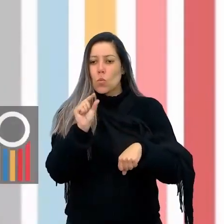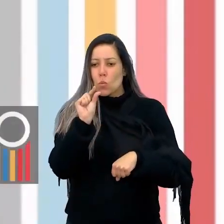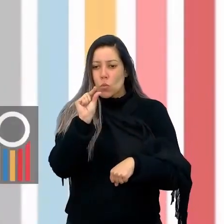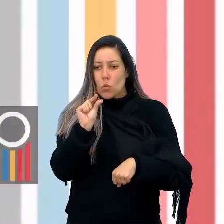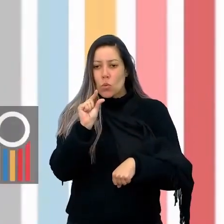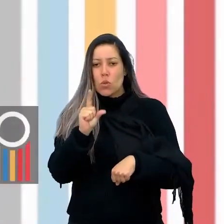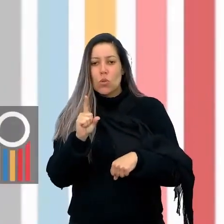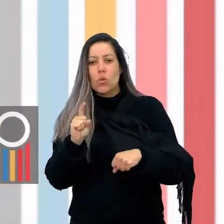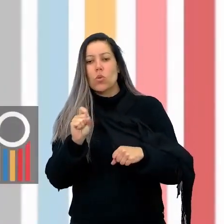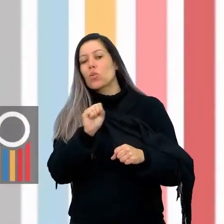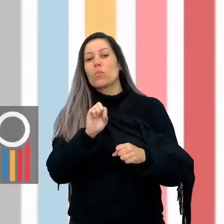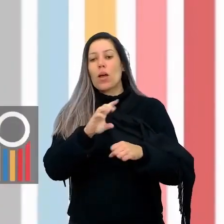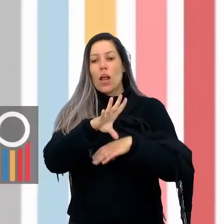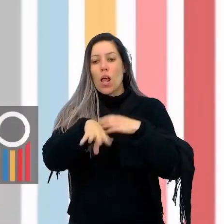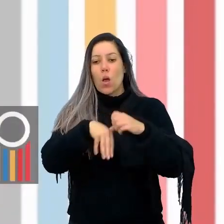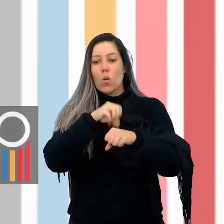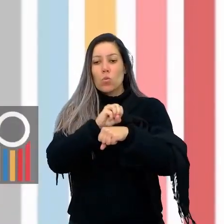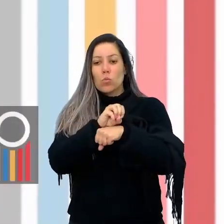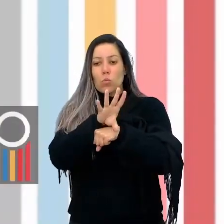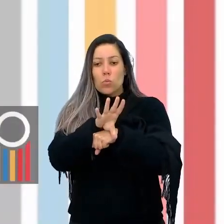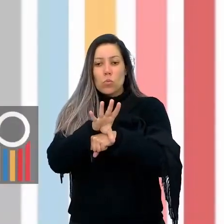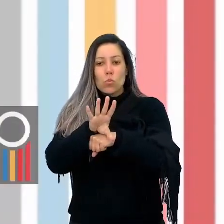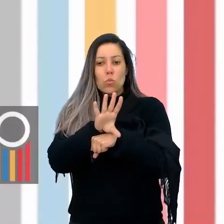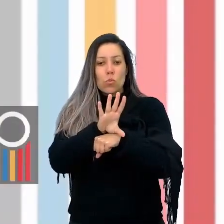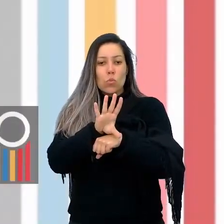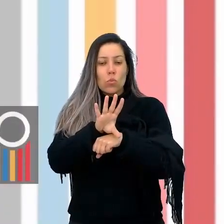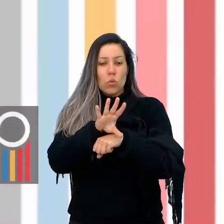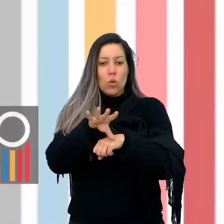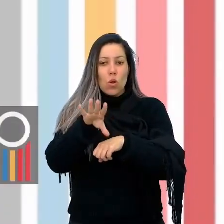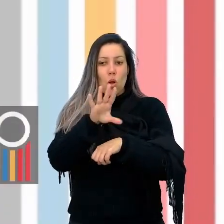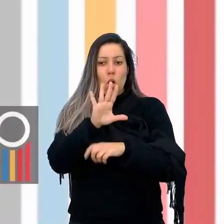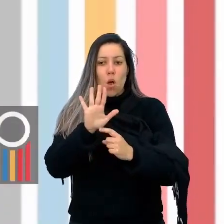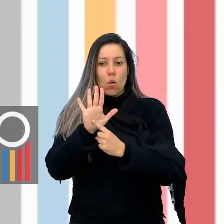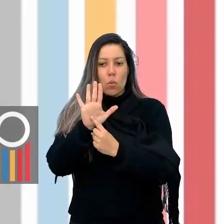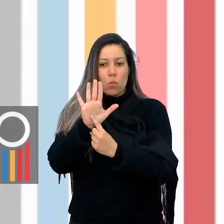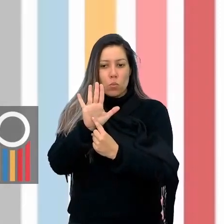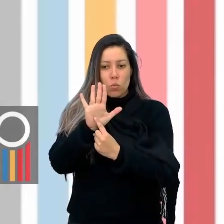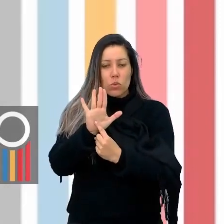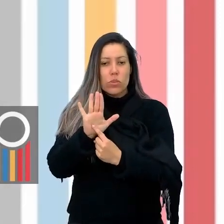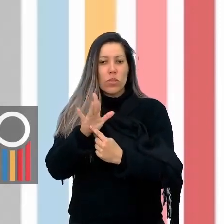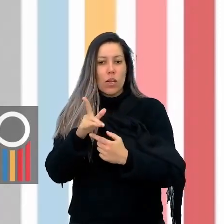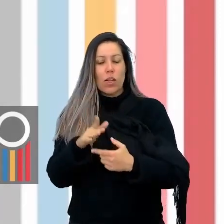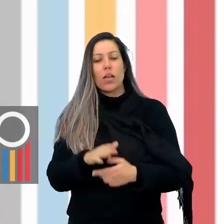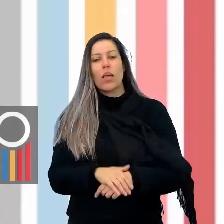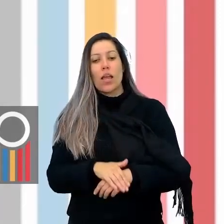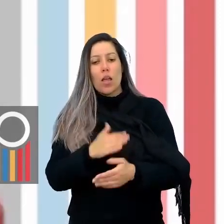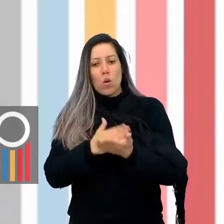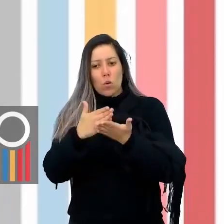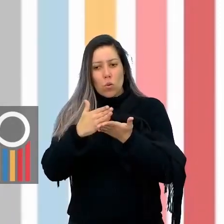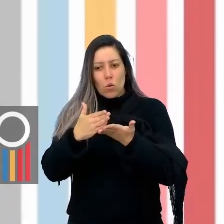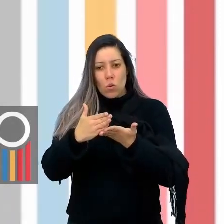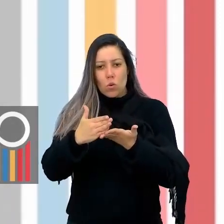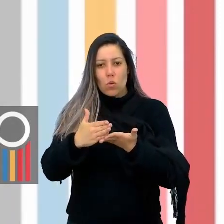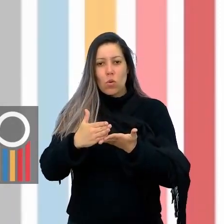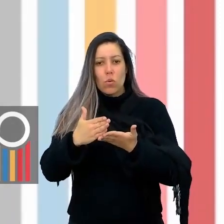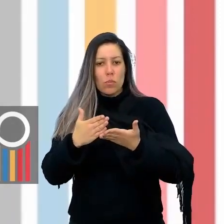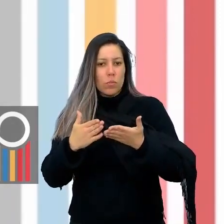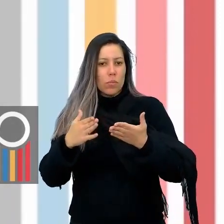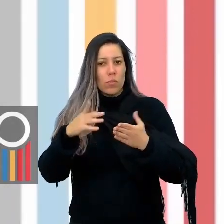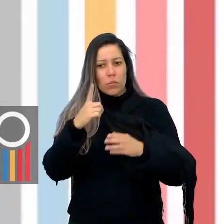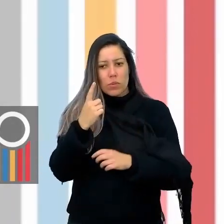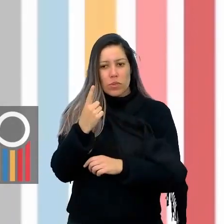compartilhar a minha tela com vocês, a minha apresentação, e que a gente possa, então, dessa forma, começar de forma